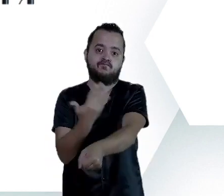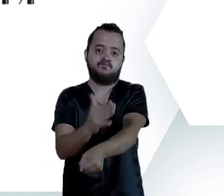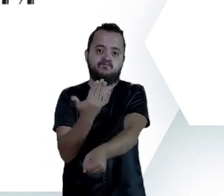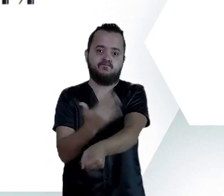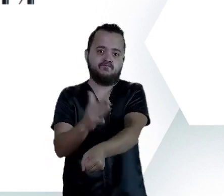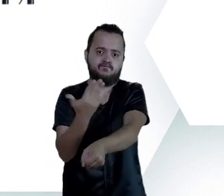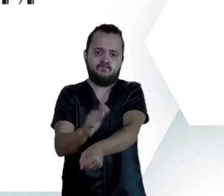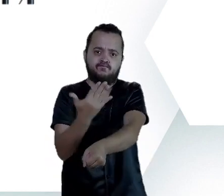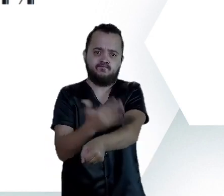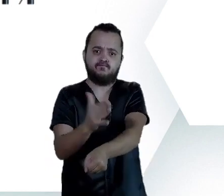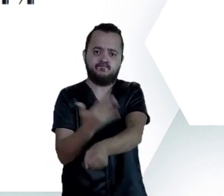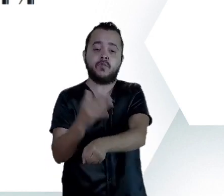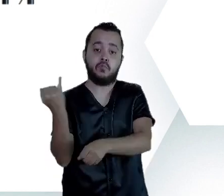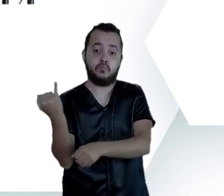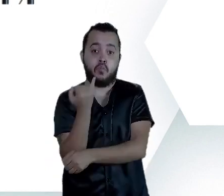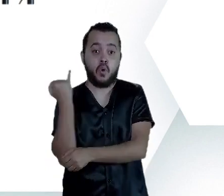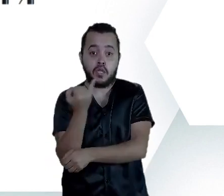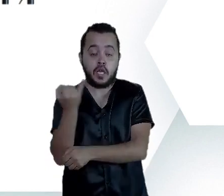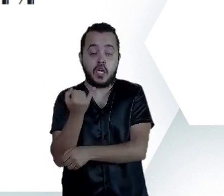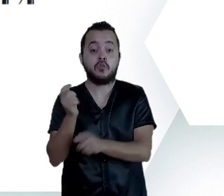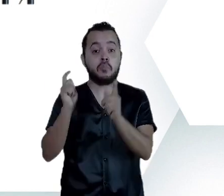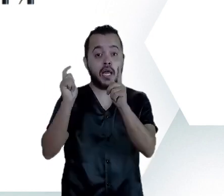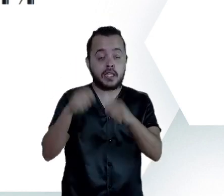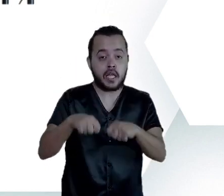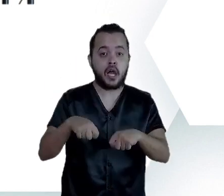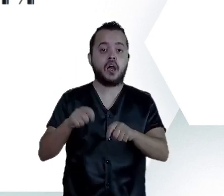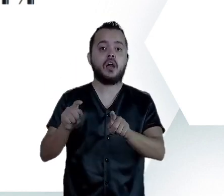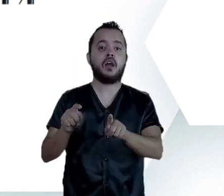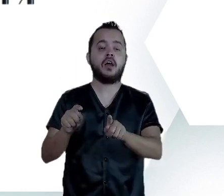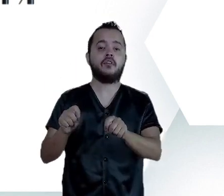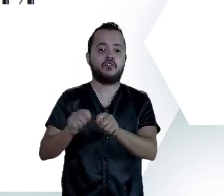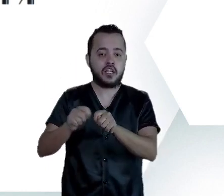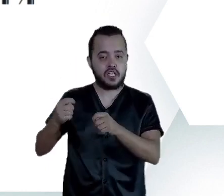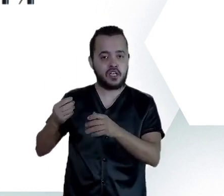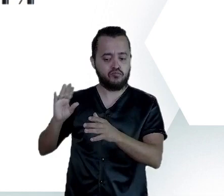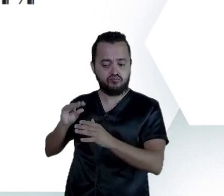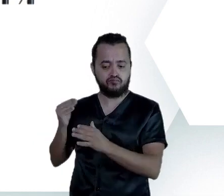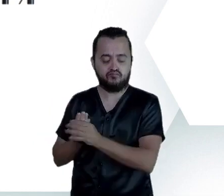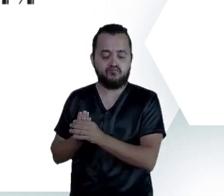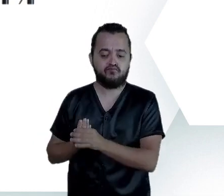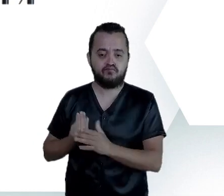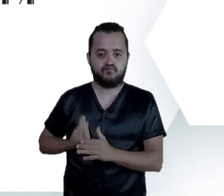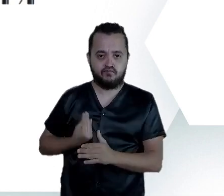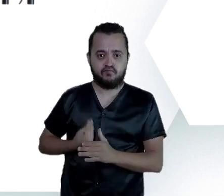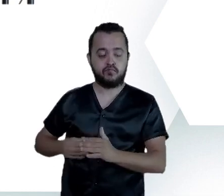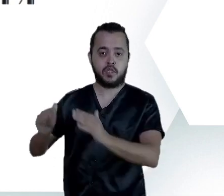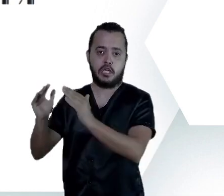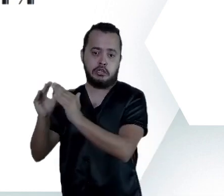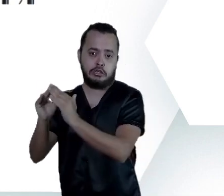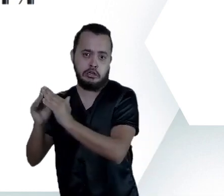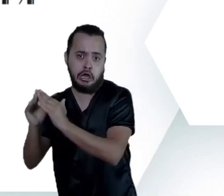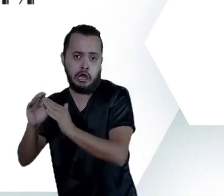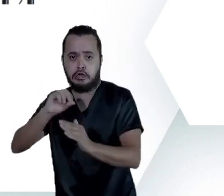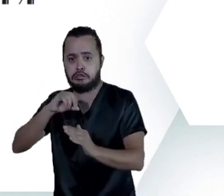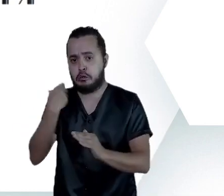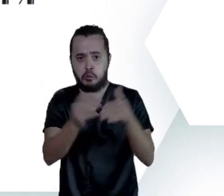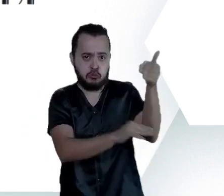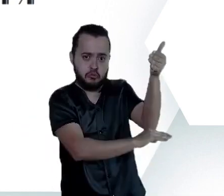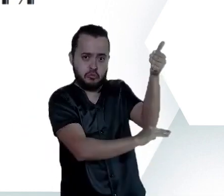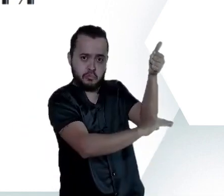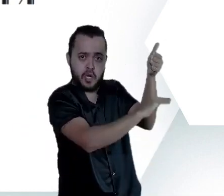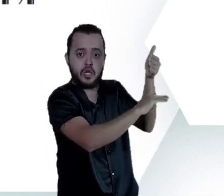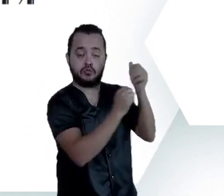disso, prática, mais prática para vocês poderem estar fazendo as instalações elétricas aí dentro da residência ou na parte predial de